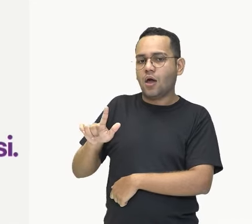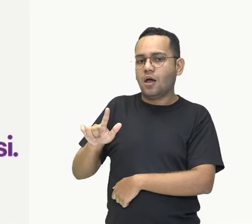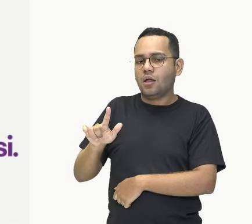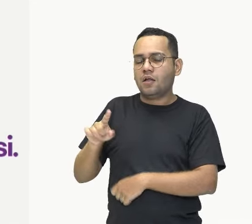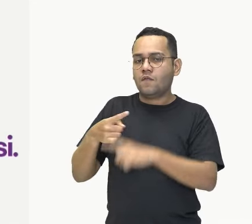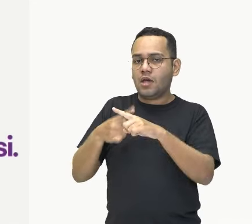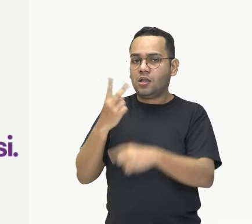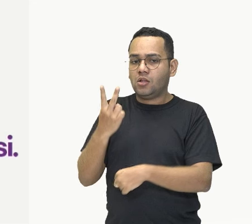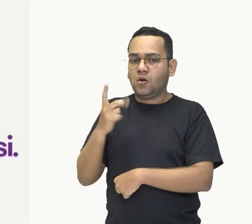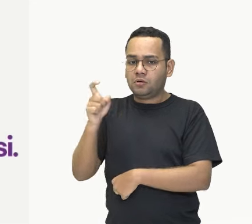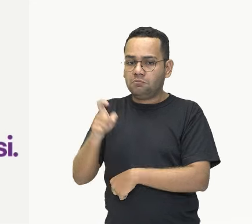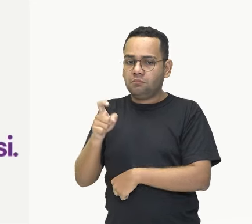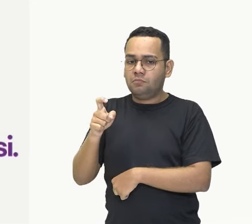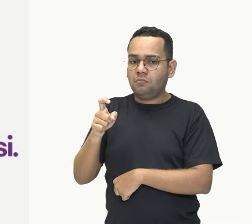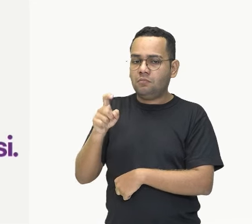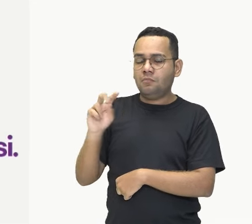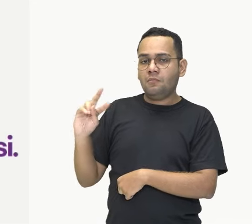vezes a nossa altura,